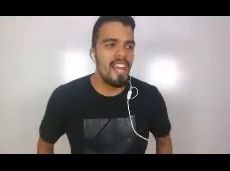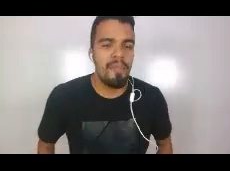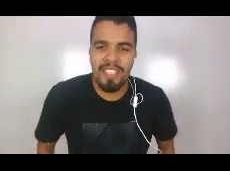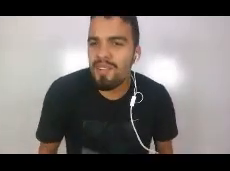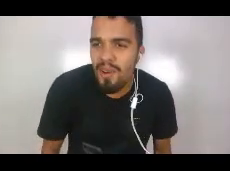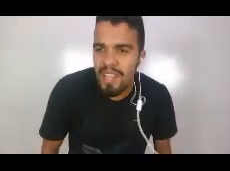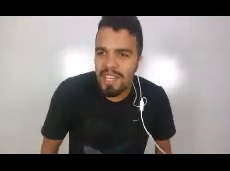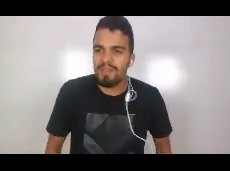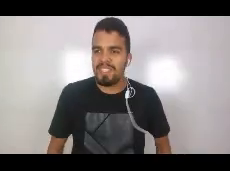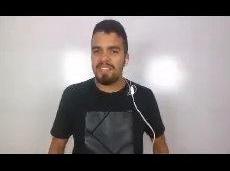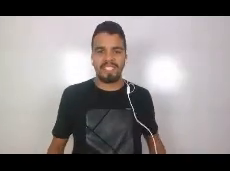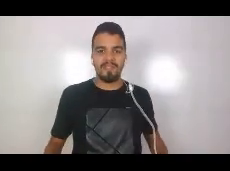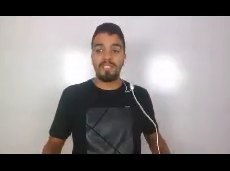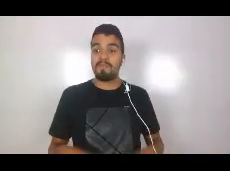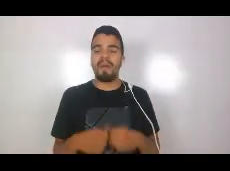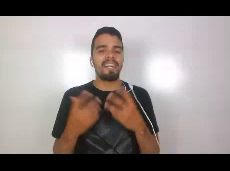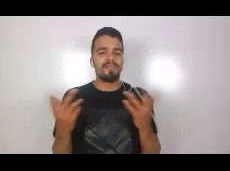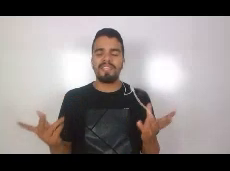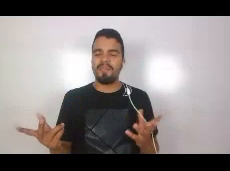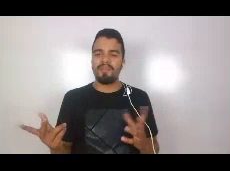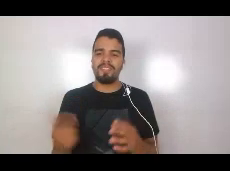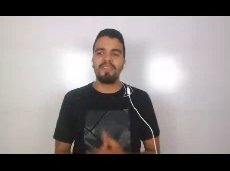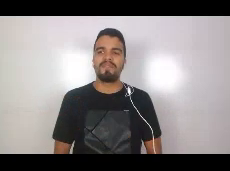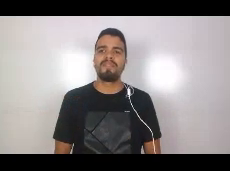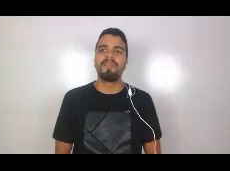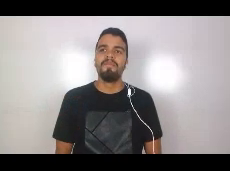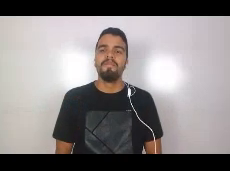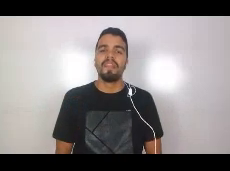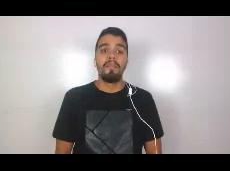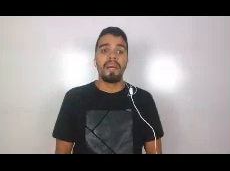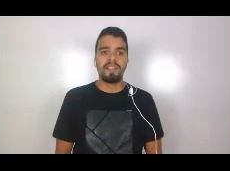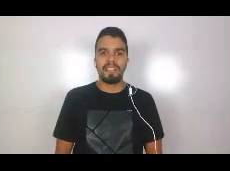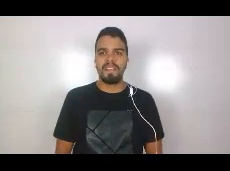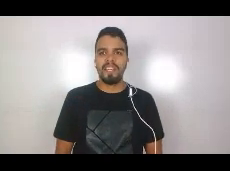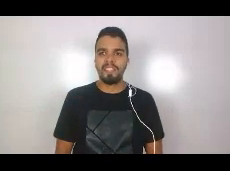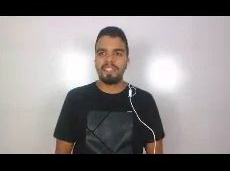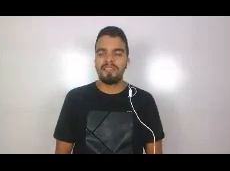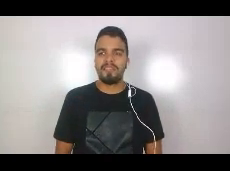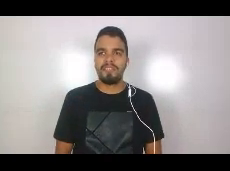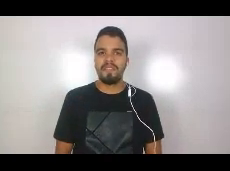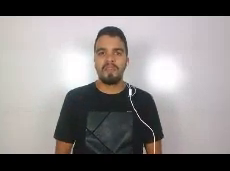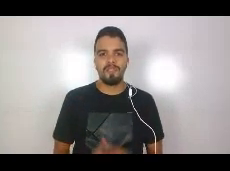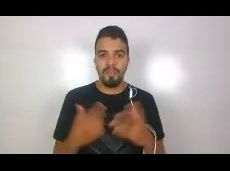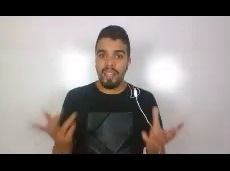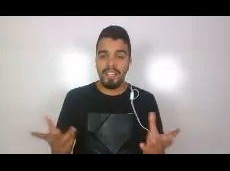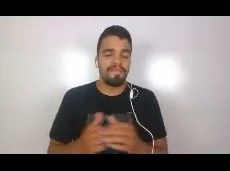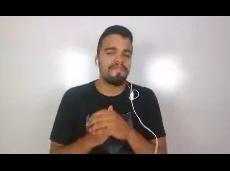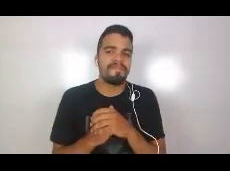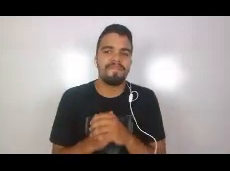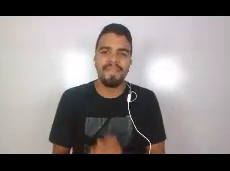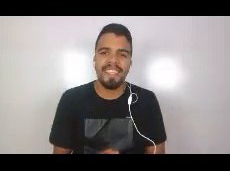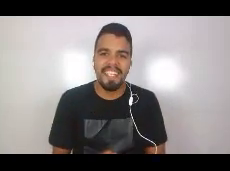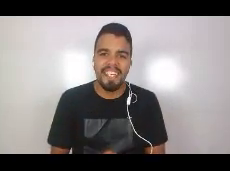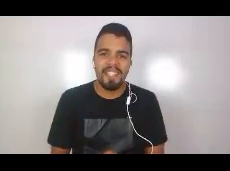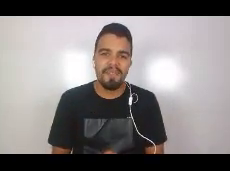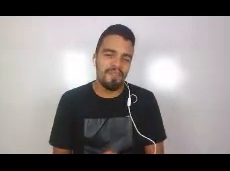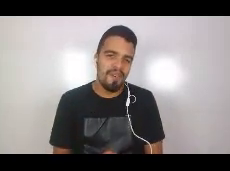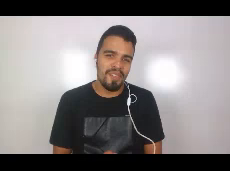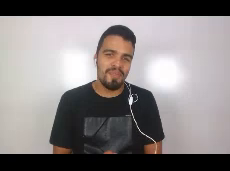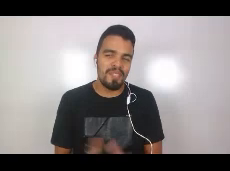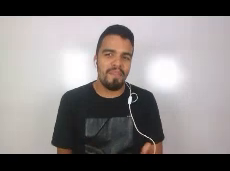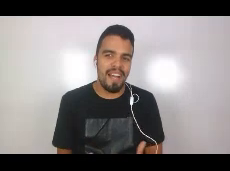inclusiva, é uma escola inclusiva, são espaços inclusivos. Mas, às vezes, nós vemos por aí